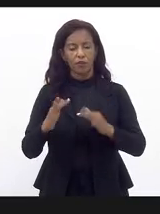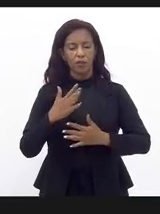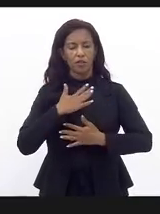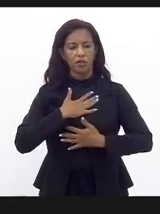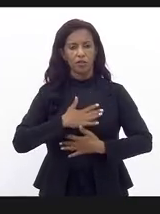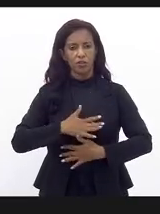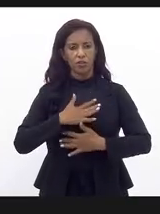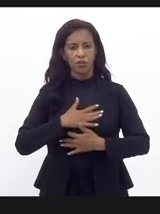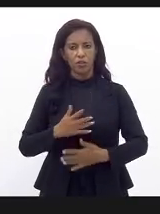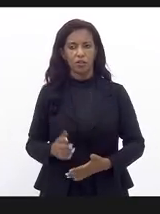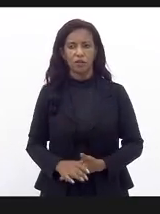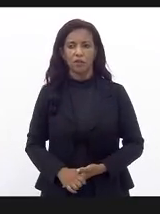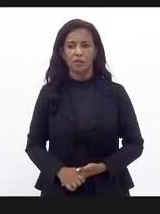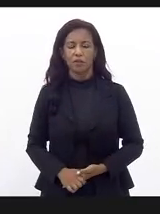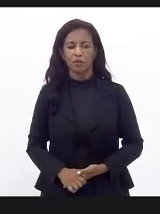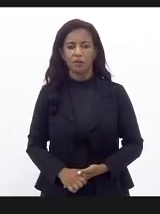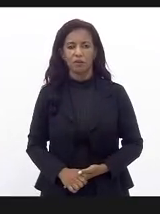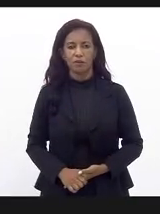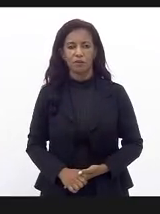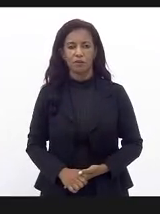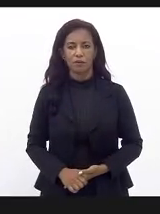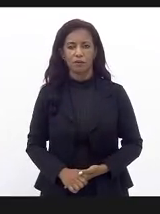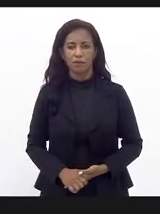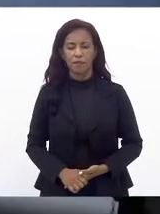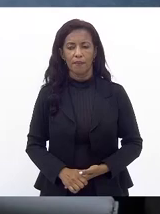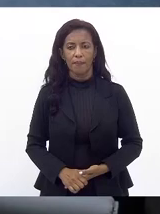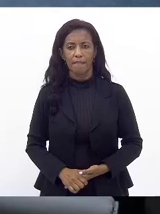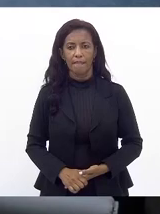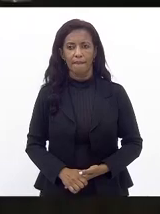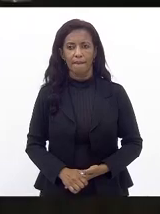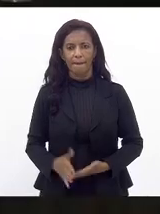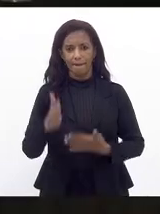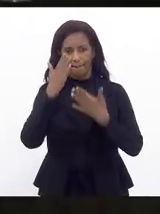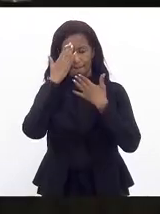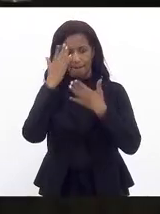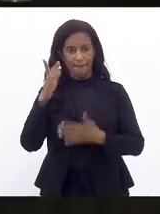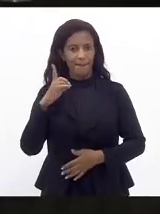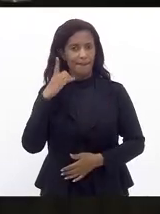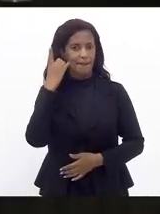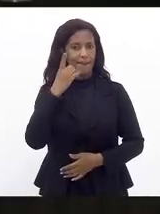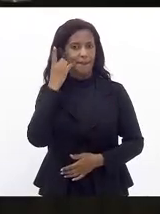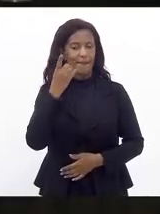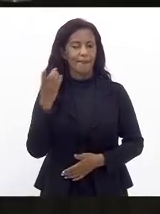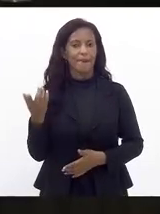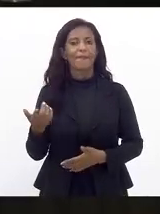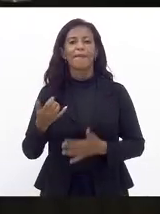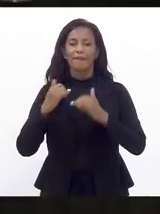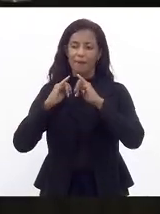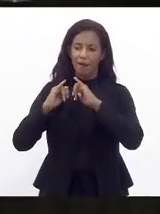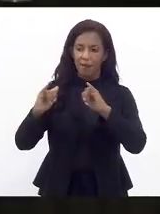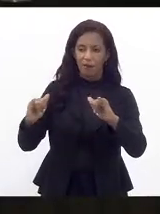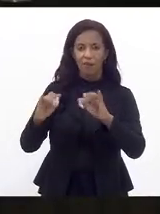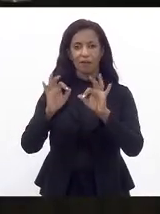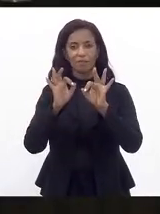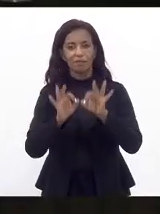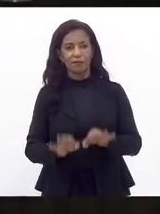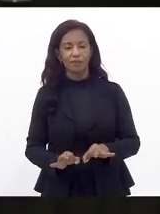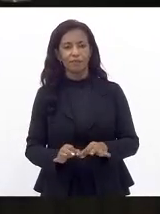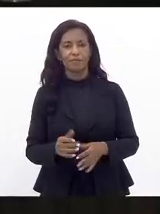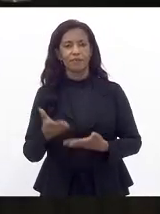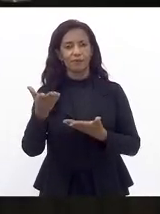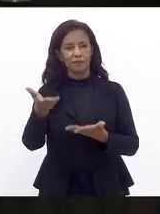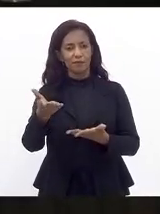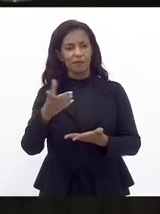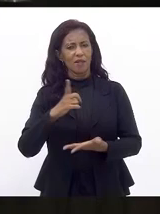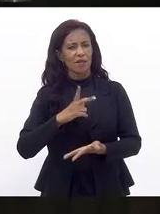descanso e retorno para todos. Obrigada, deputada Célia Jordão. Transmitirei com certeza. Vossa